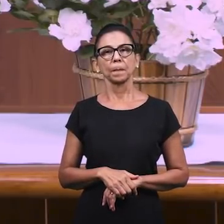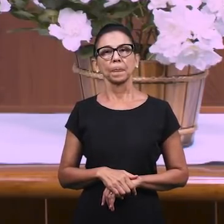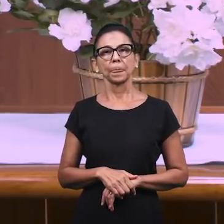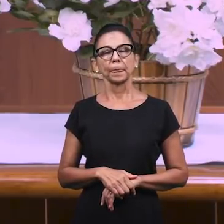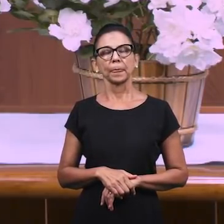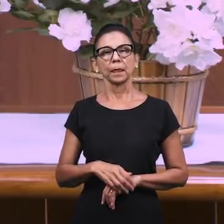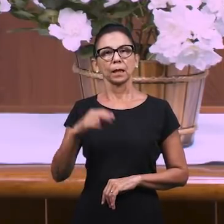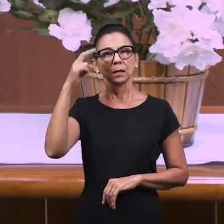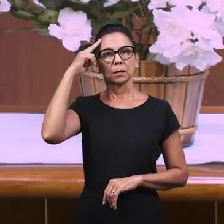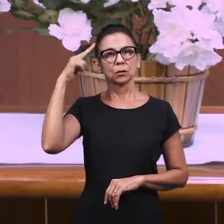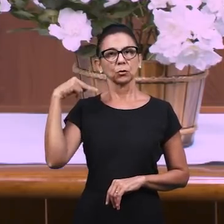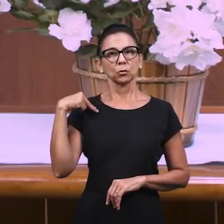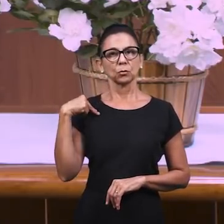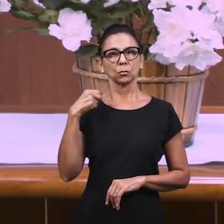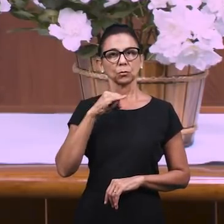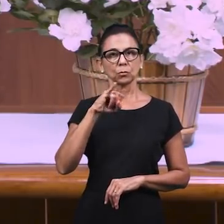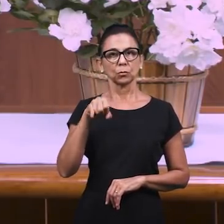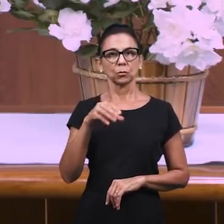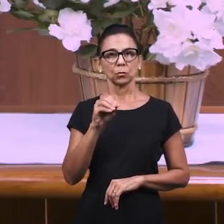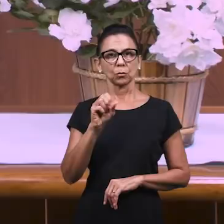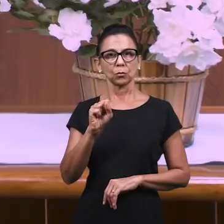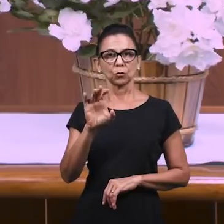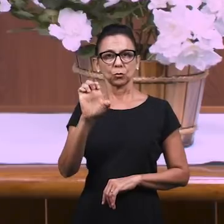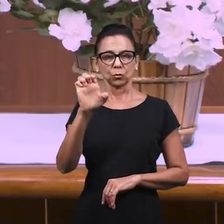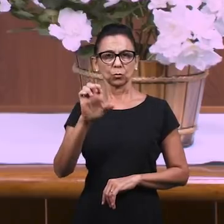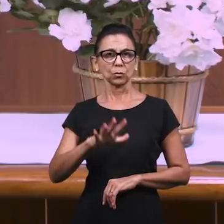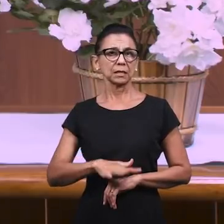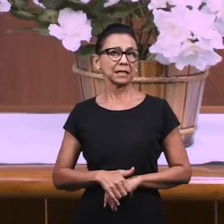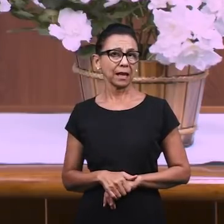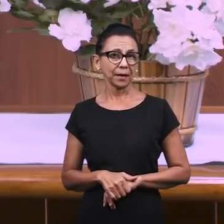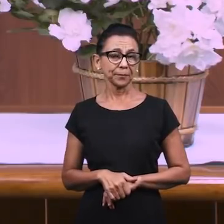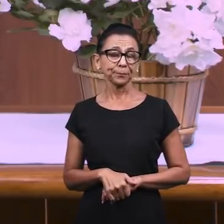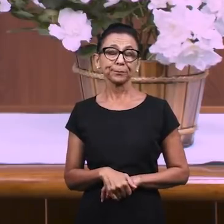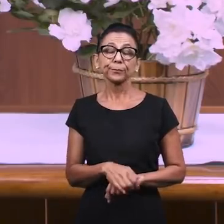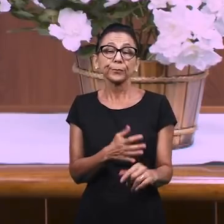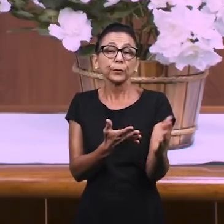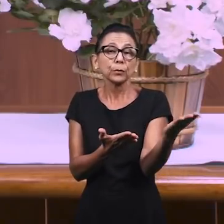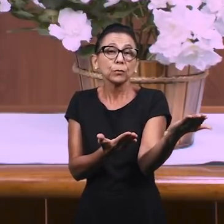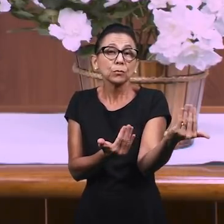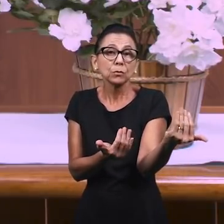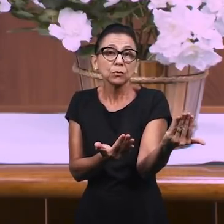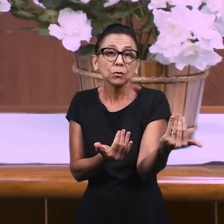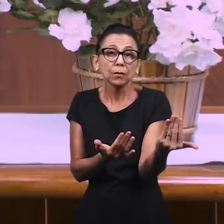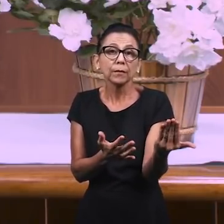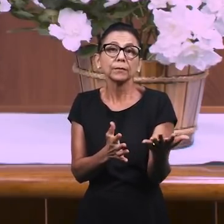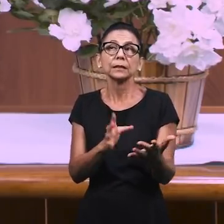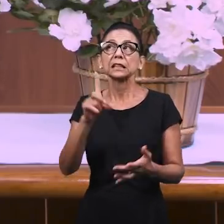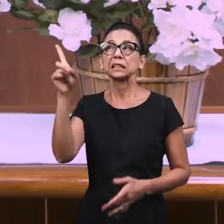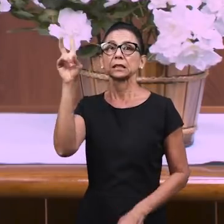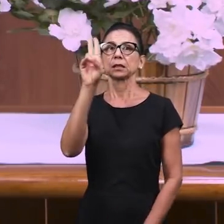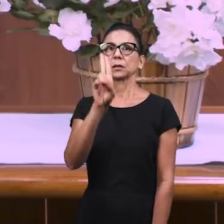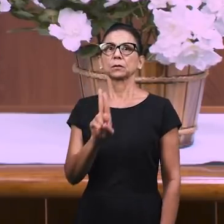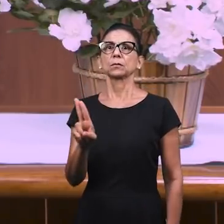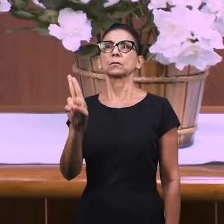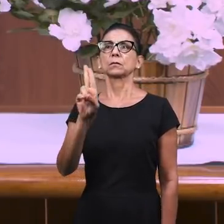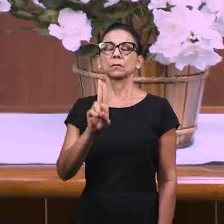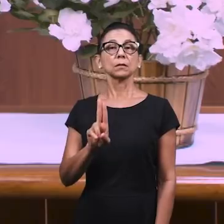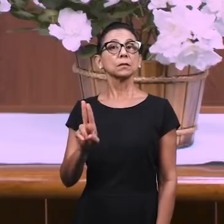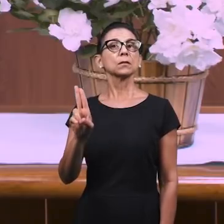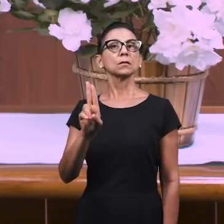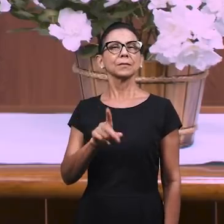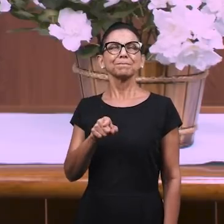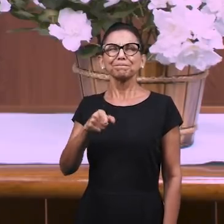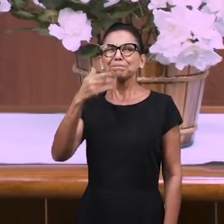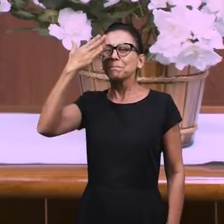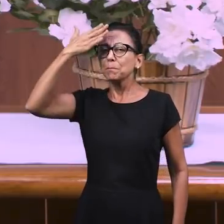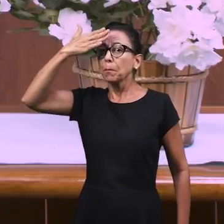né? José, um jovem, até menino, depois um adolescente, depois um jovem, nas mãos do Senhor.